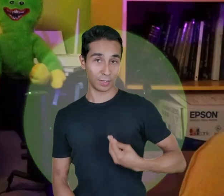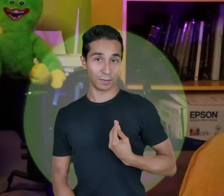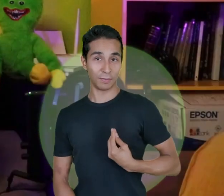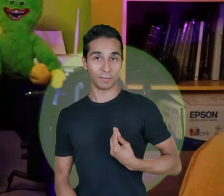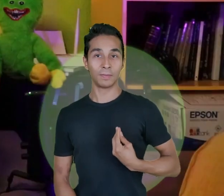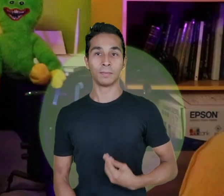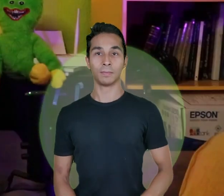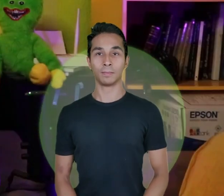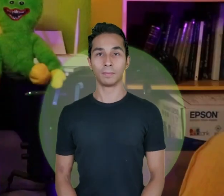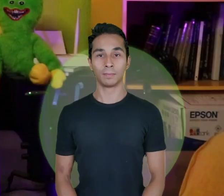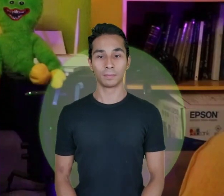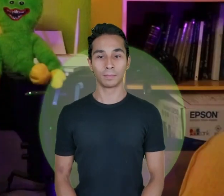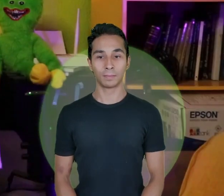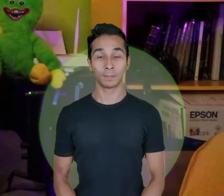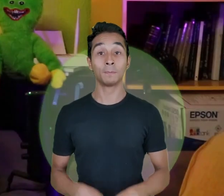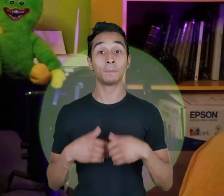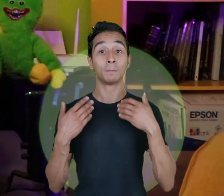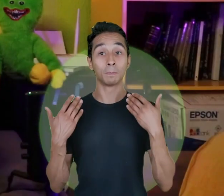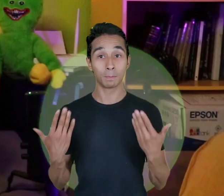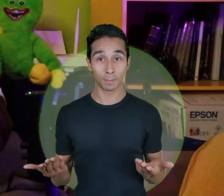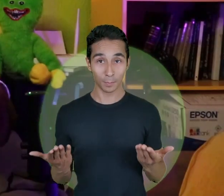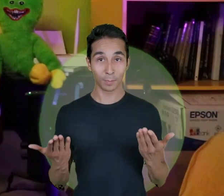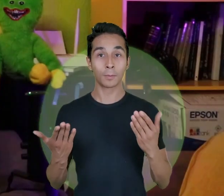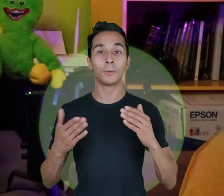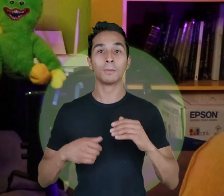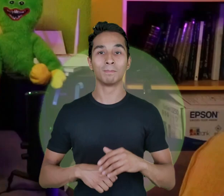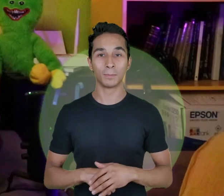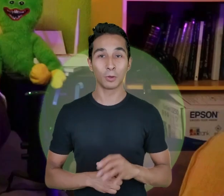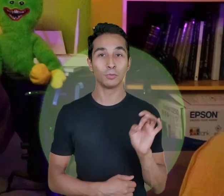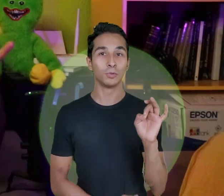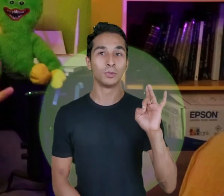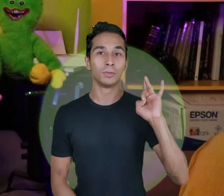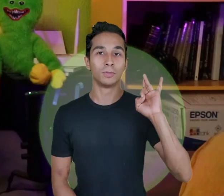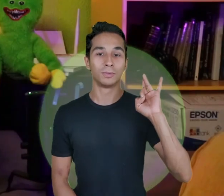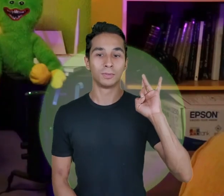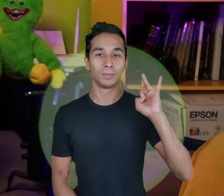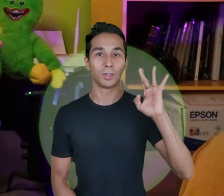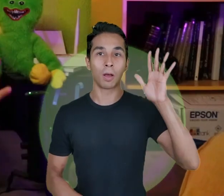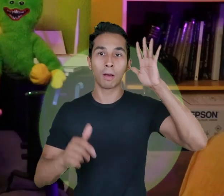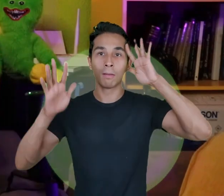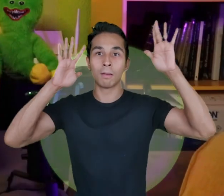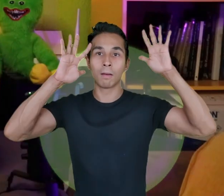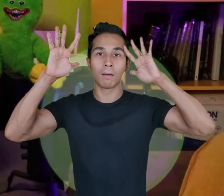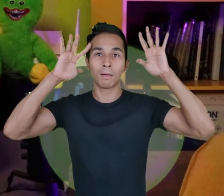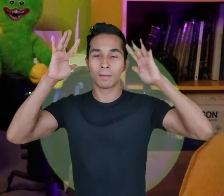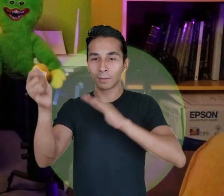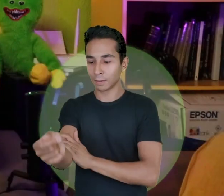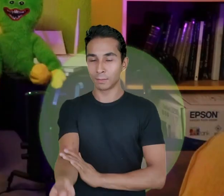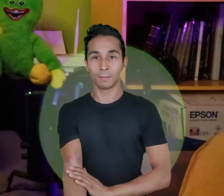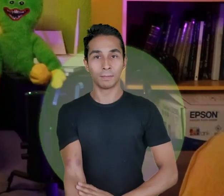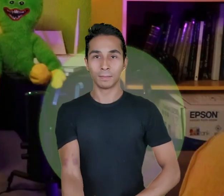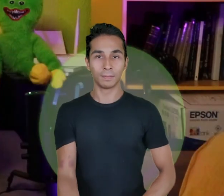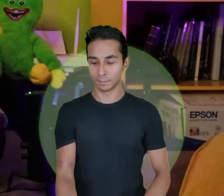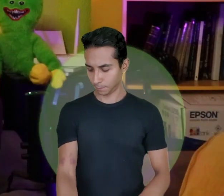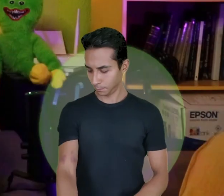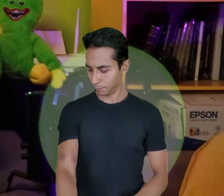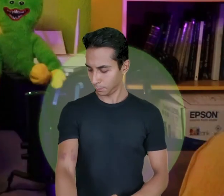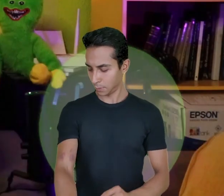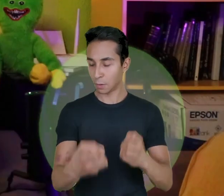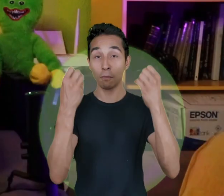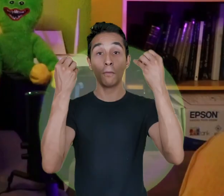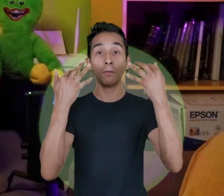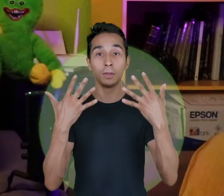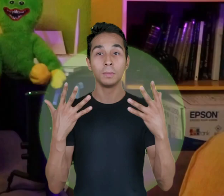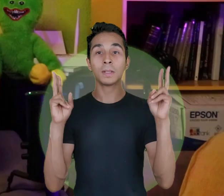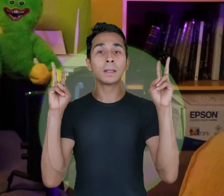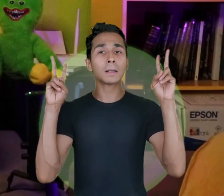realidade. Bom, pra gente também não ficar, né, só nas ideias da conversa, a gente vai falar um pouquinho sobre a produção.